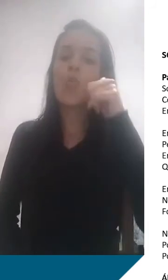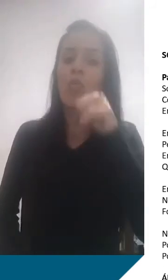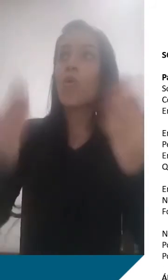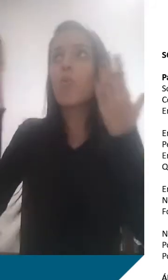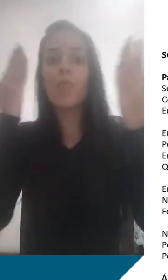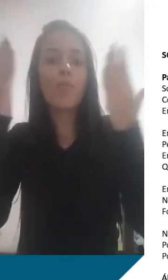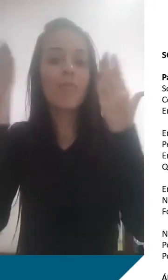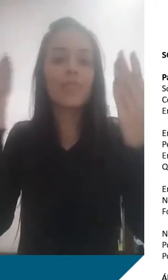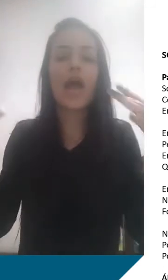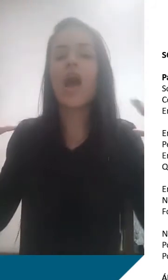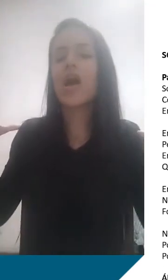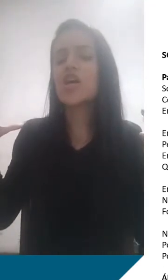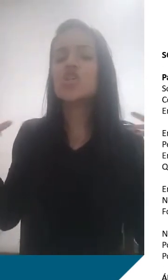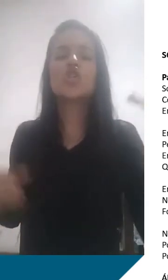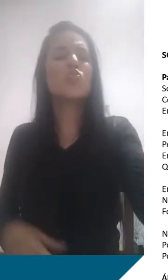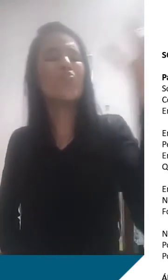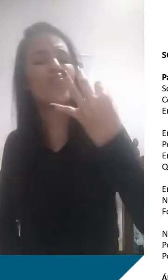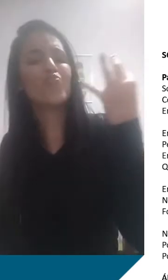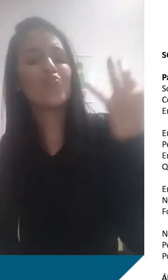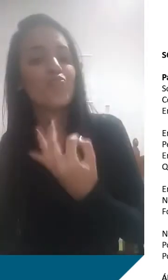uma figura virginal perfeita.